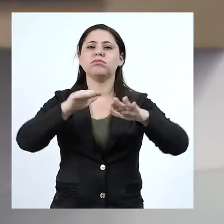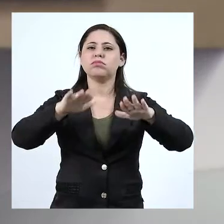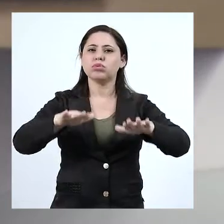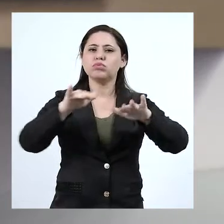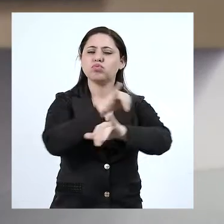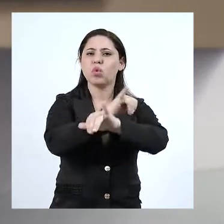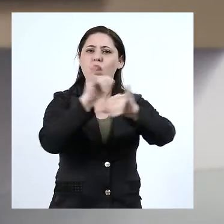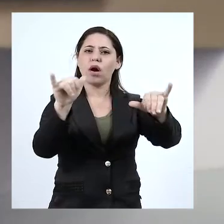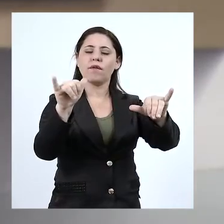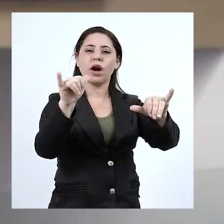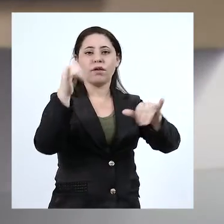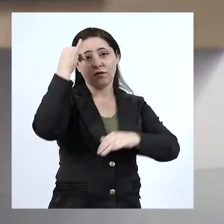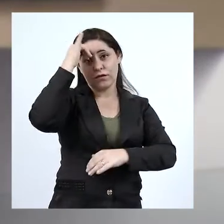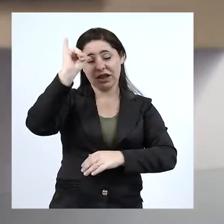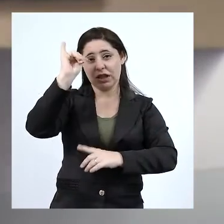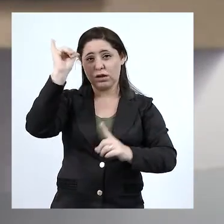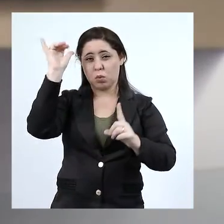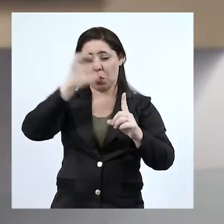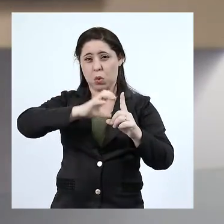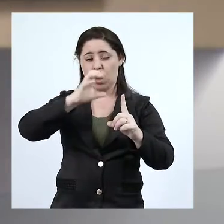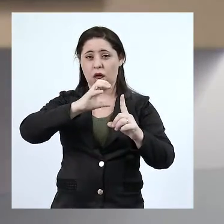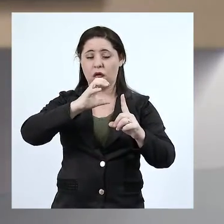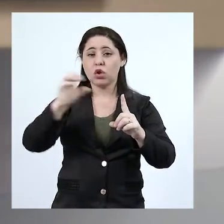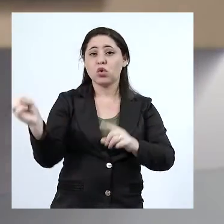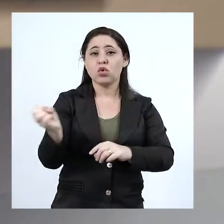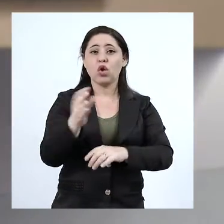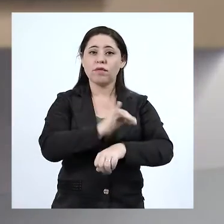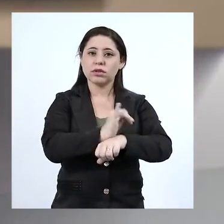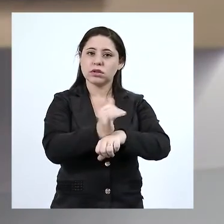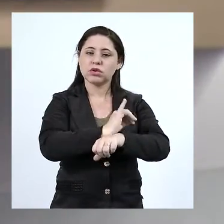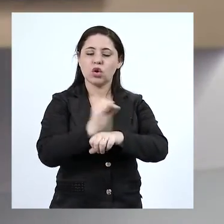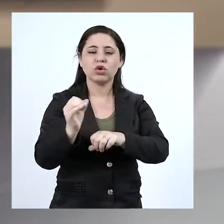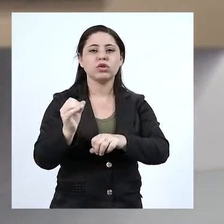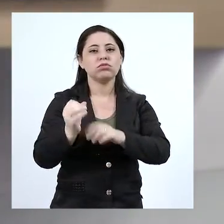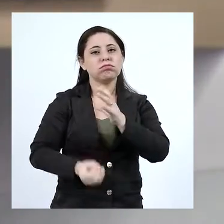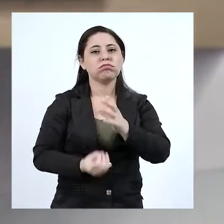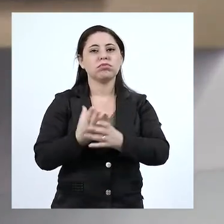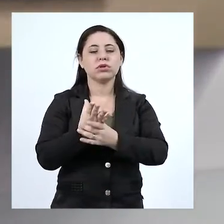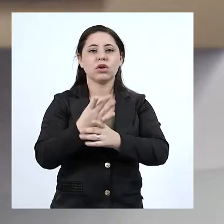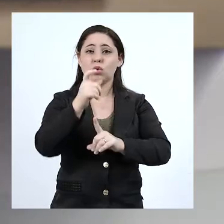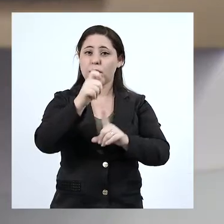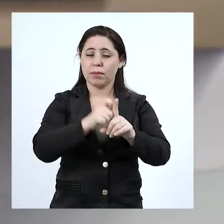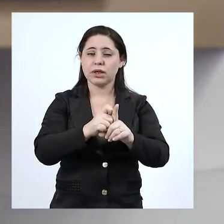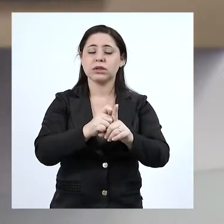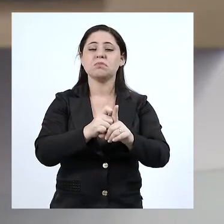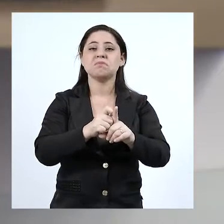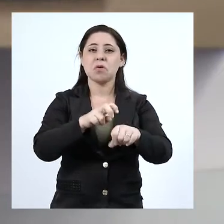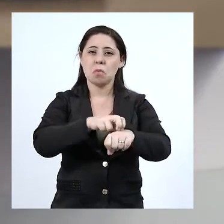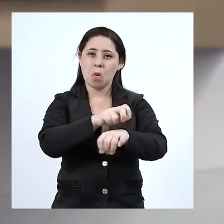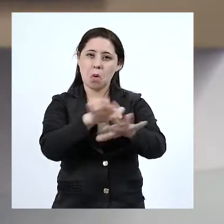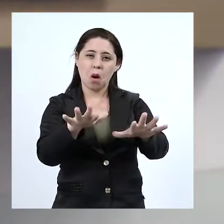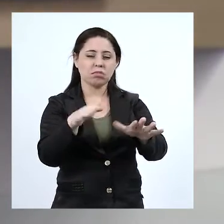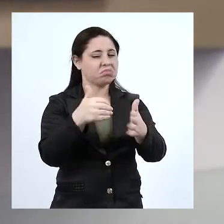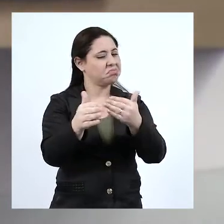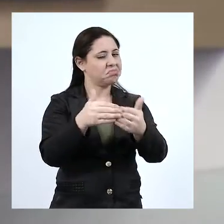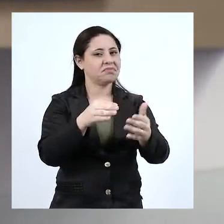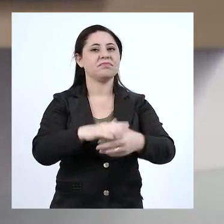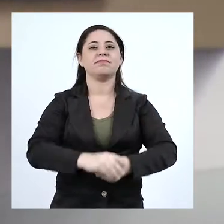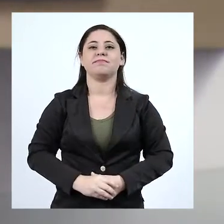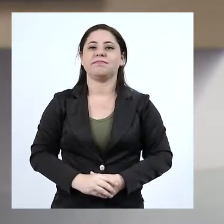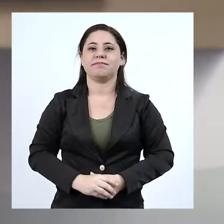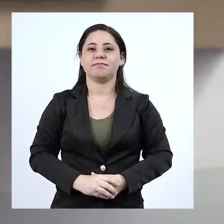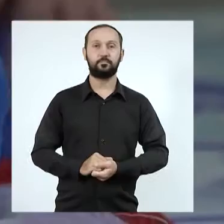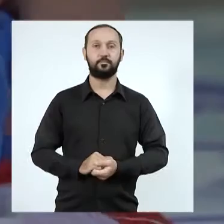Alemes promove campanha contra esse tipo de abuso e novas ações serão promovidas neste mês, mesmo com a pandemia